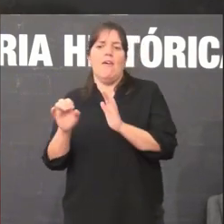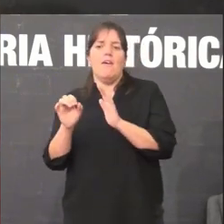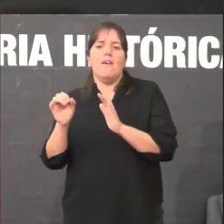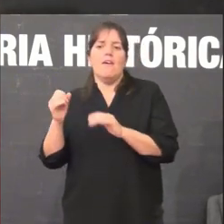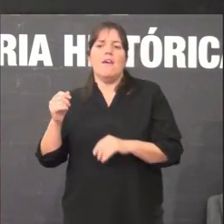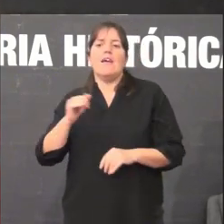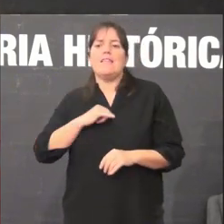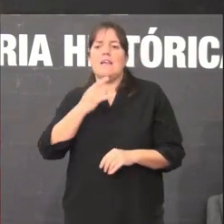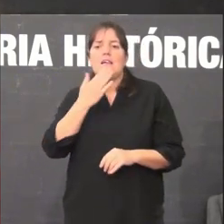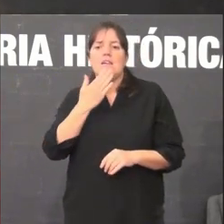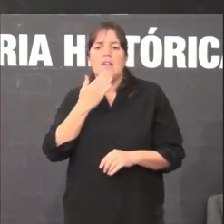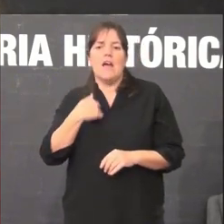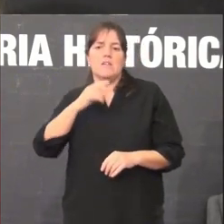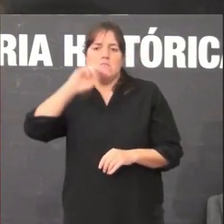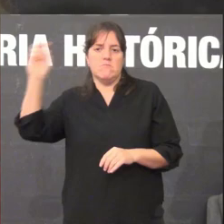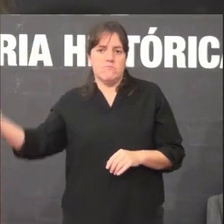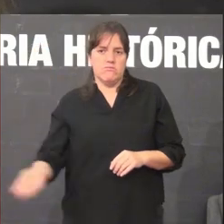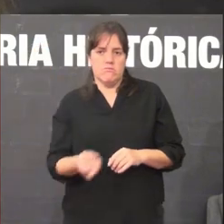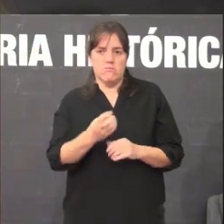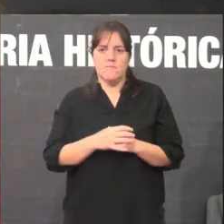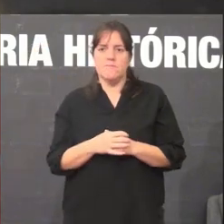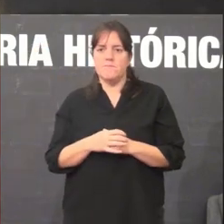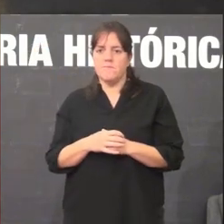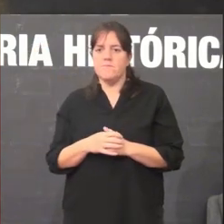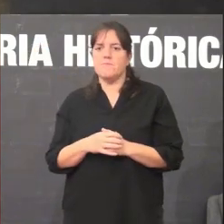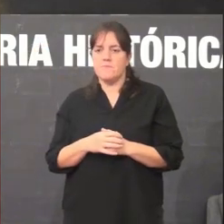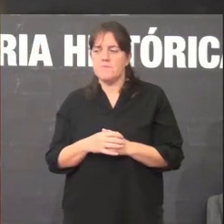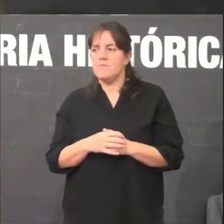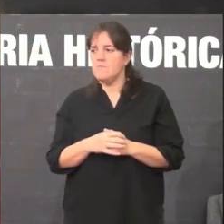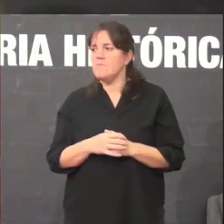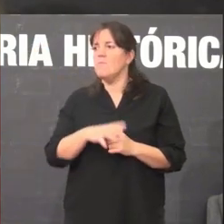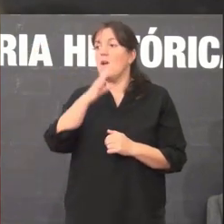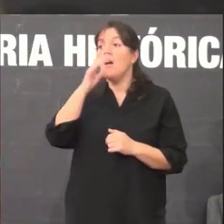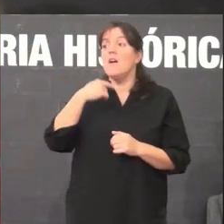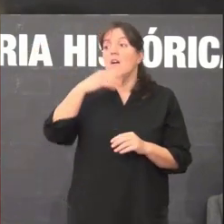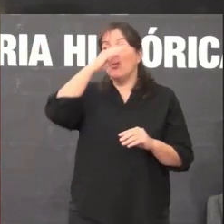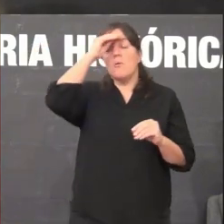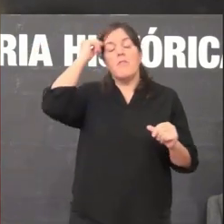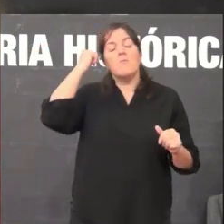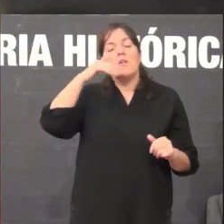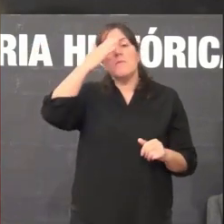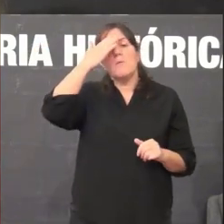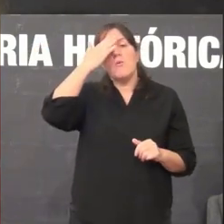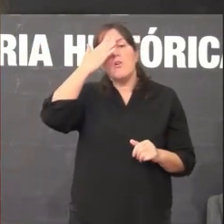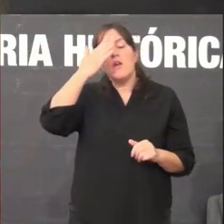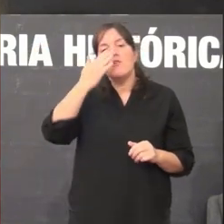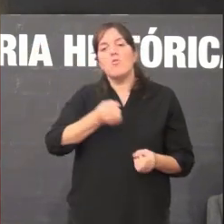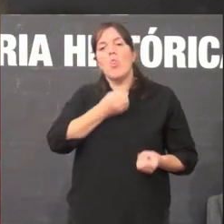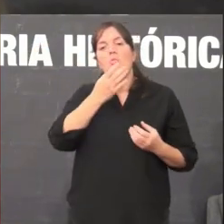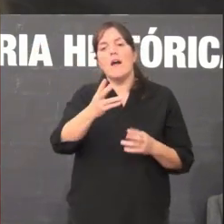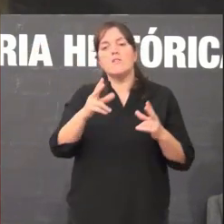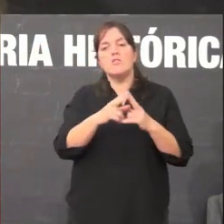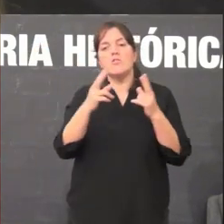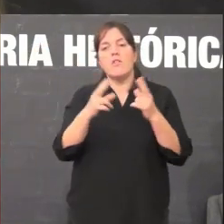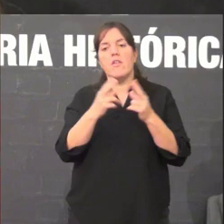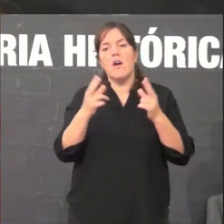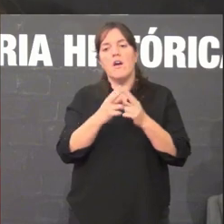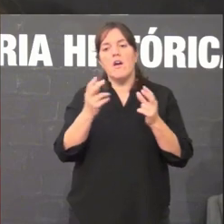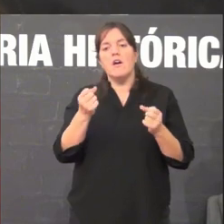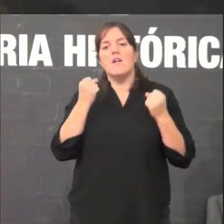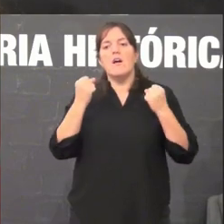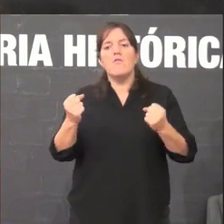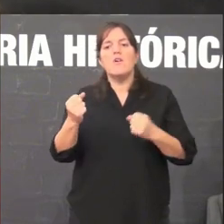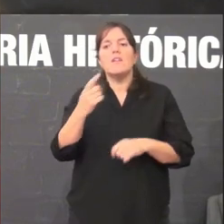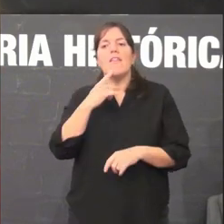identidades nacionais. Assim, a persistência da memória num dado grupo social resulta da força da sua